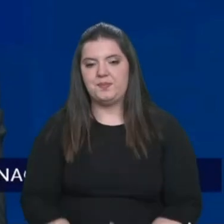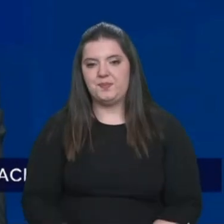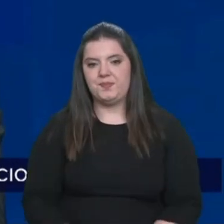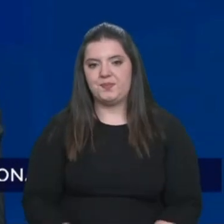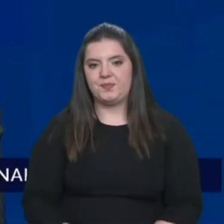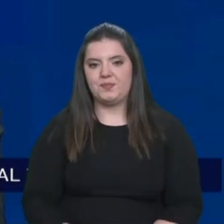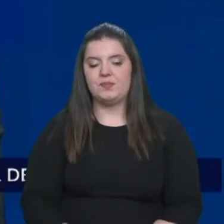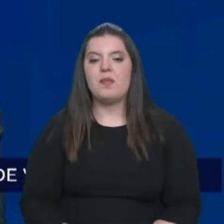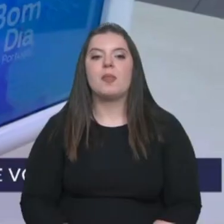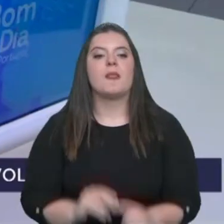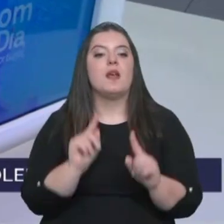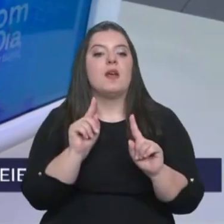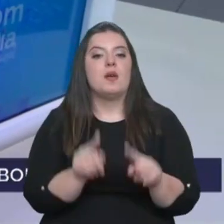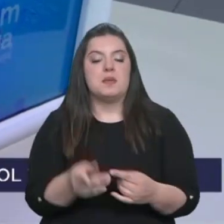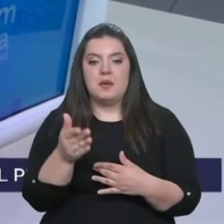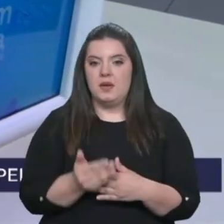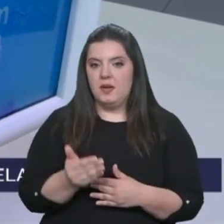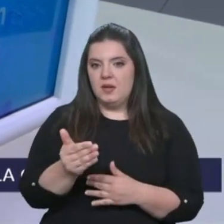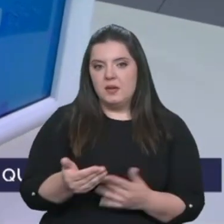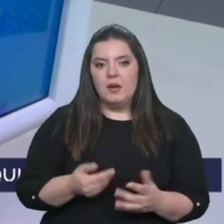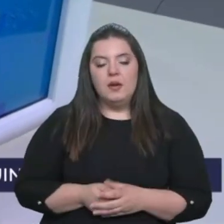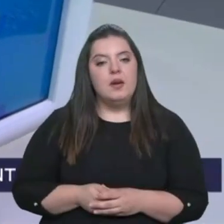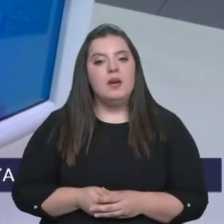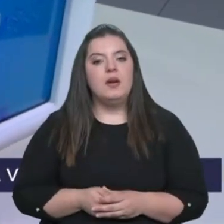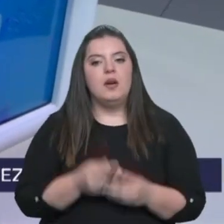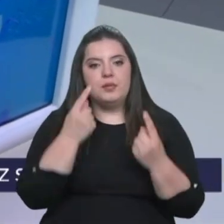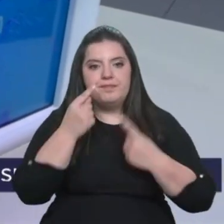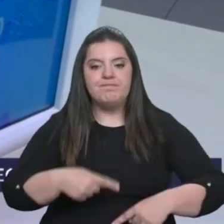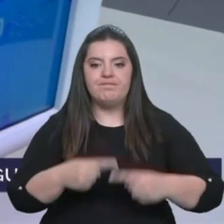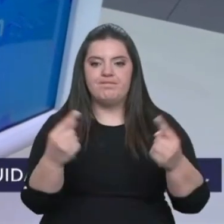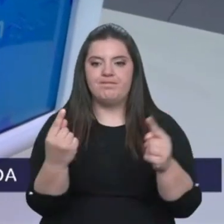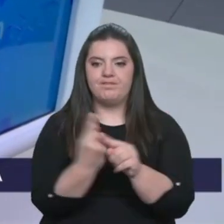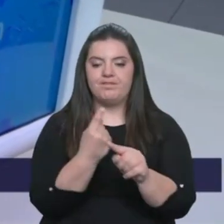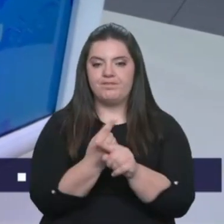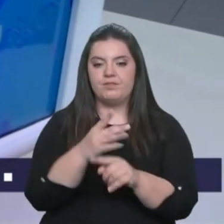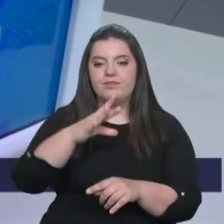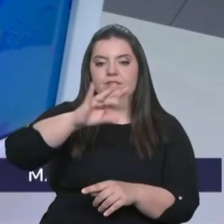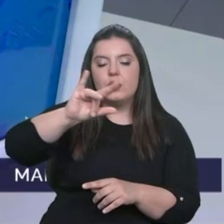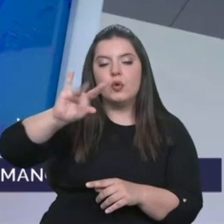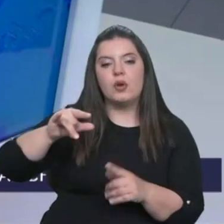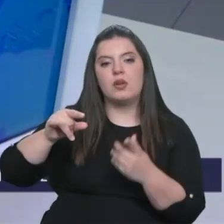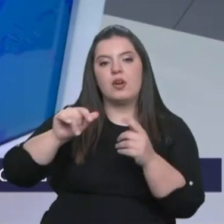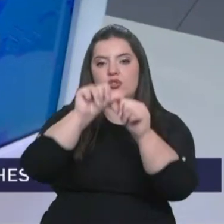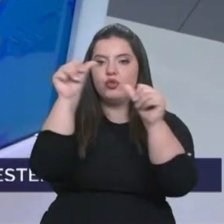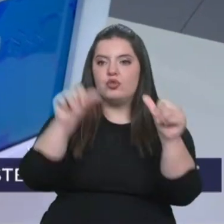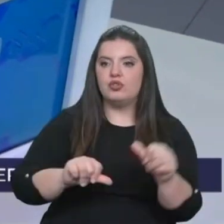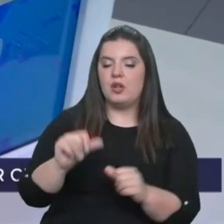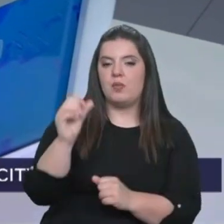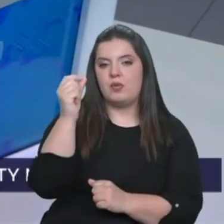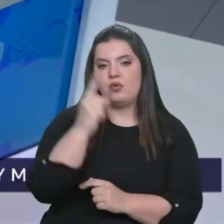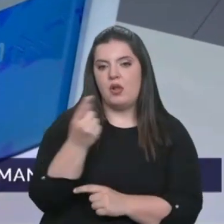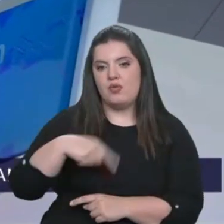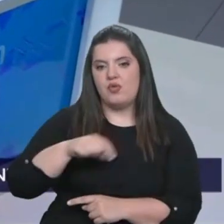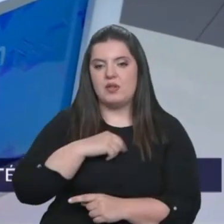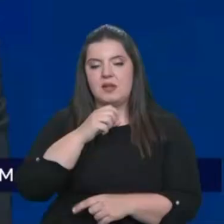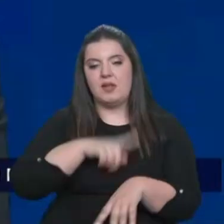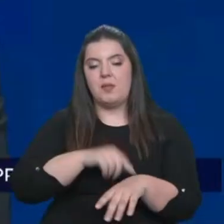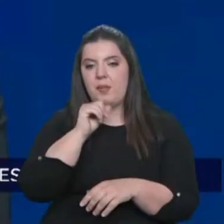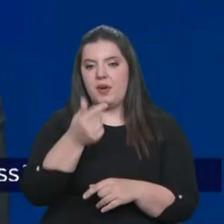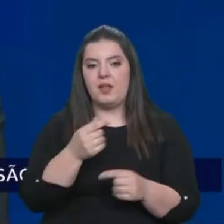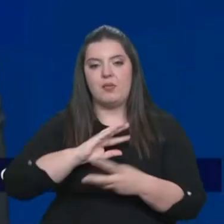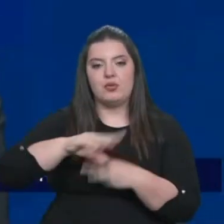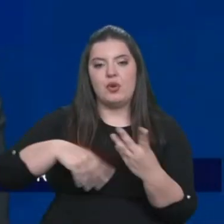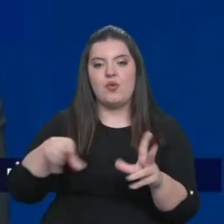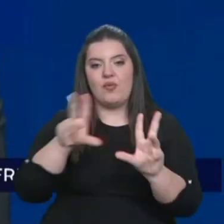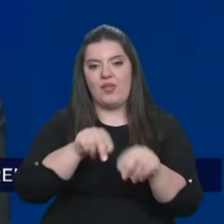Cristiana. Começamos esta semana com relações de vários lugares do nosso Sistema Solar. Sim, sem tempo a perder, vamos fazer um sortido de